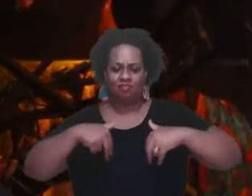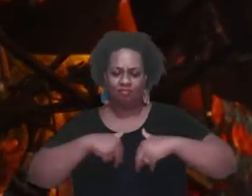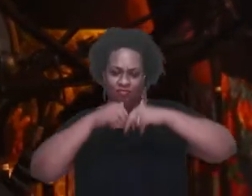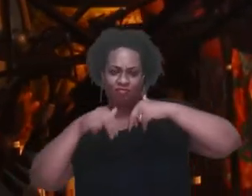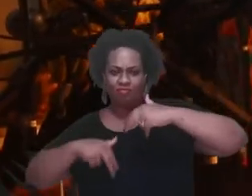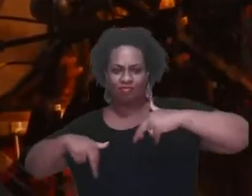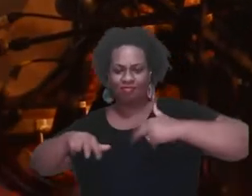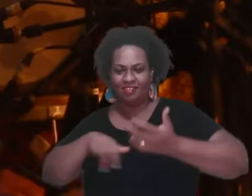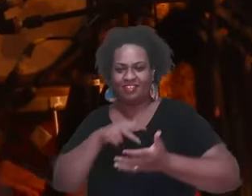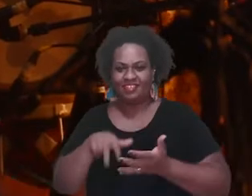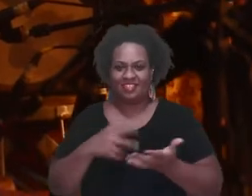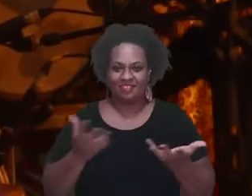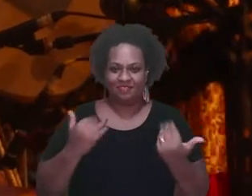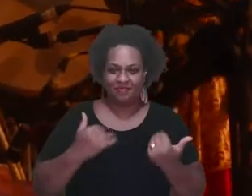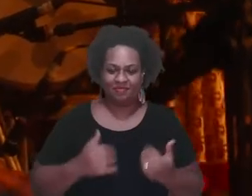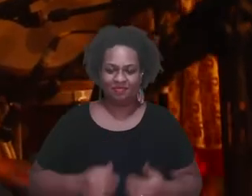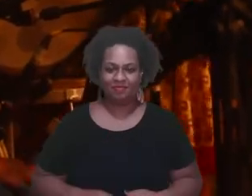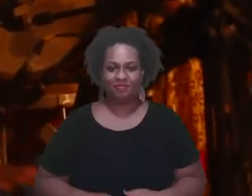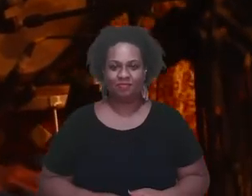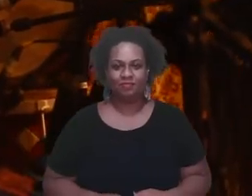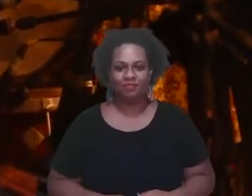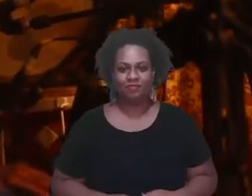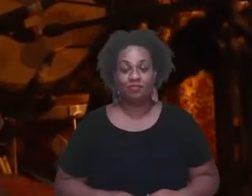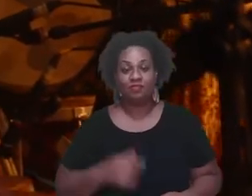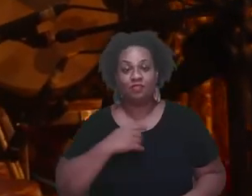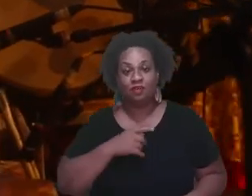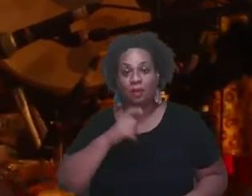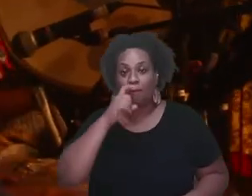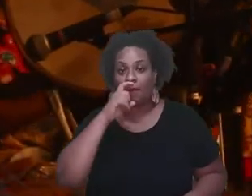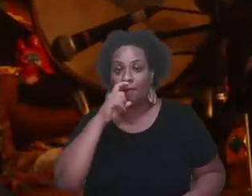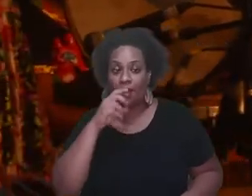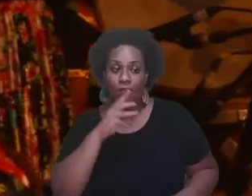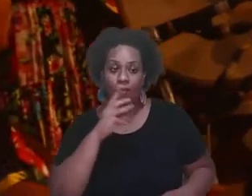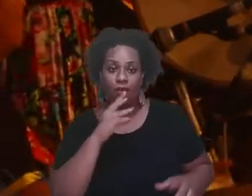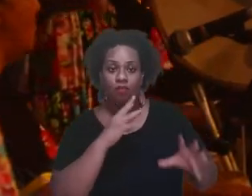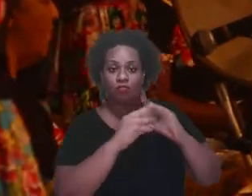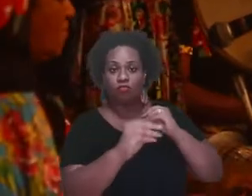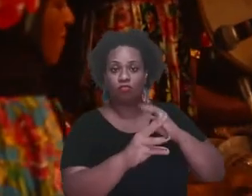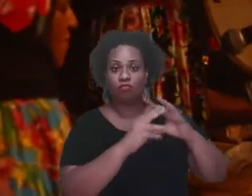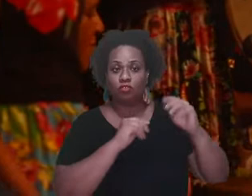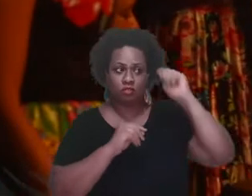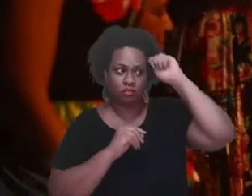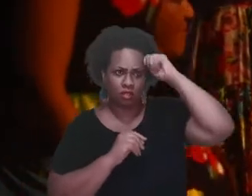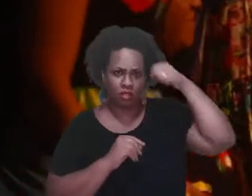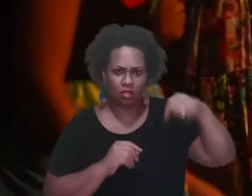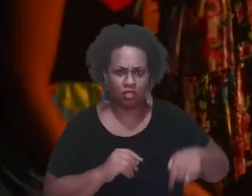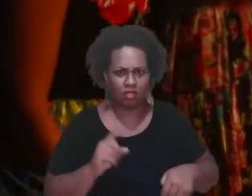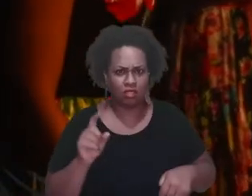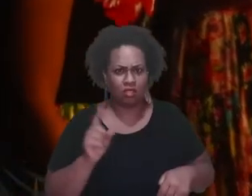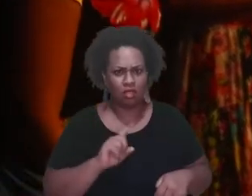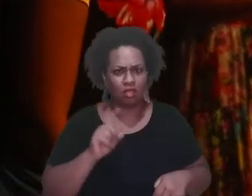está Obrigada vai agora que vai dar para o limão senhora e eu disse ao Papa que manda quer fugir com a Neide agora aqui não é